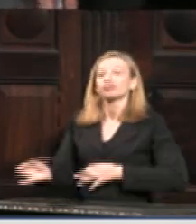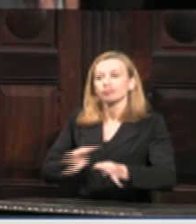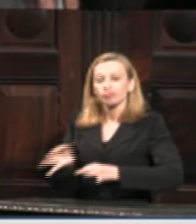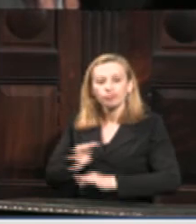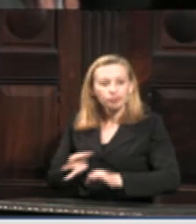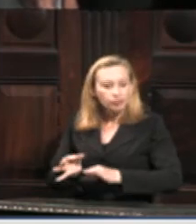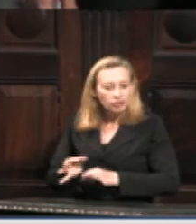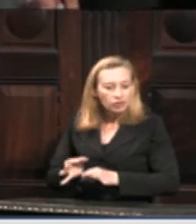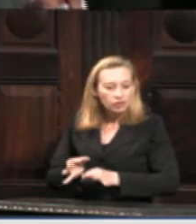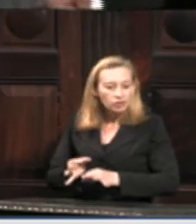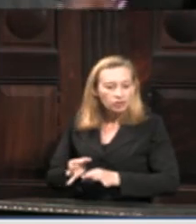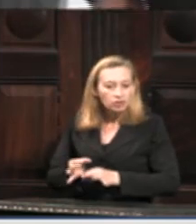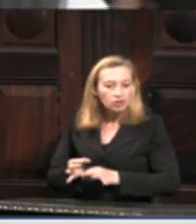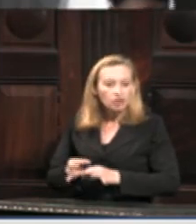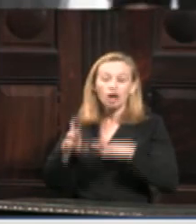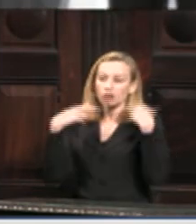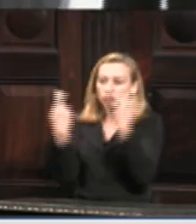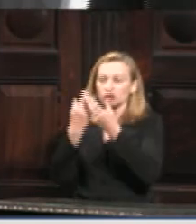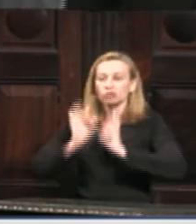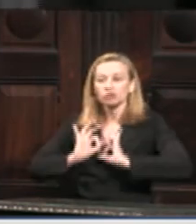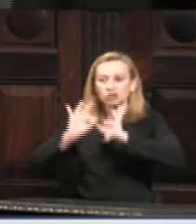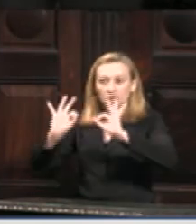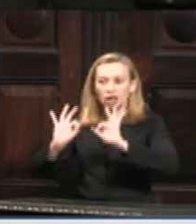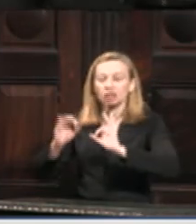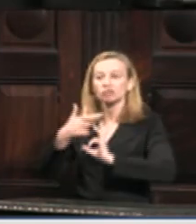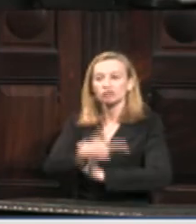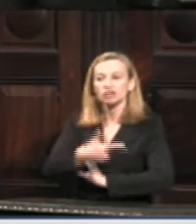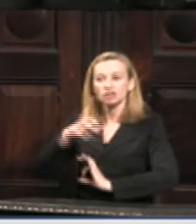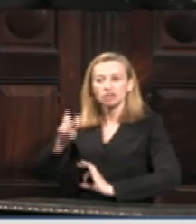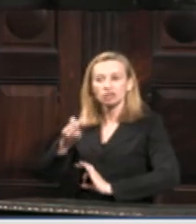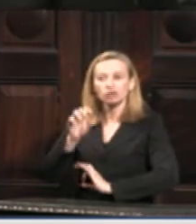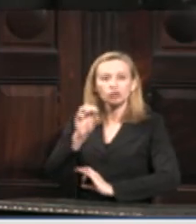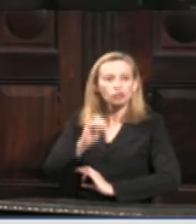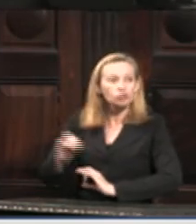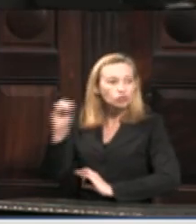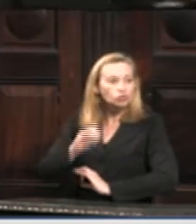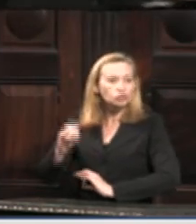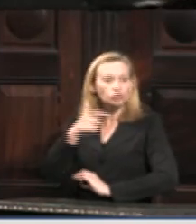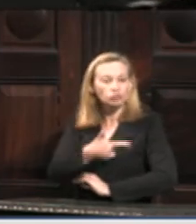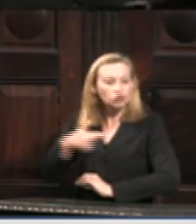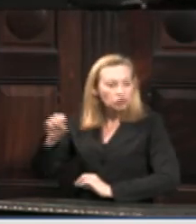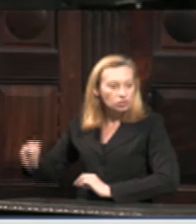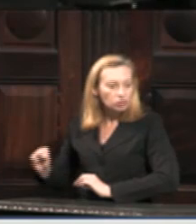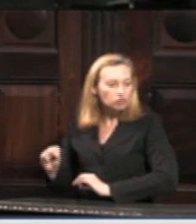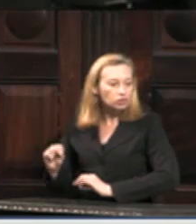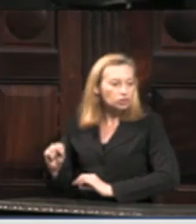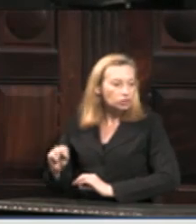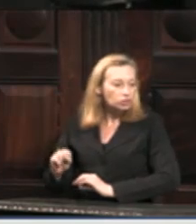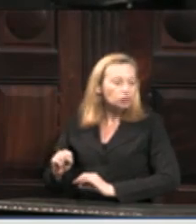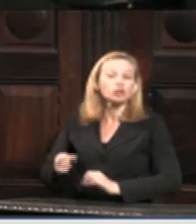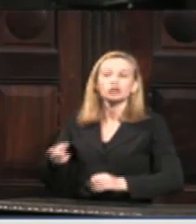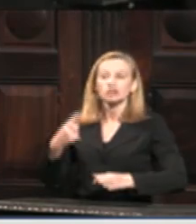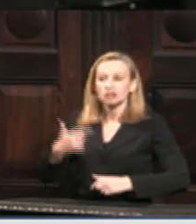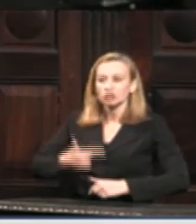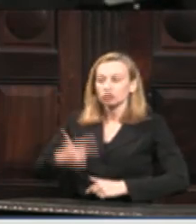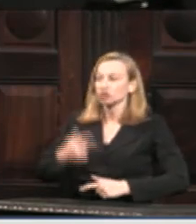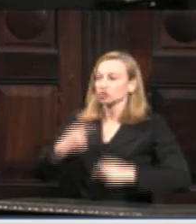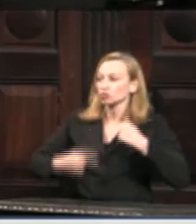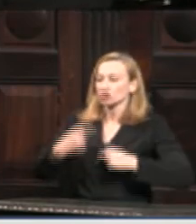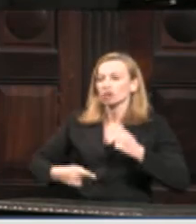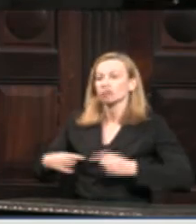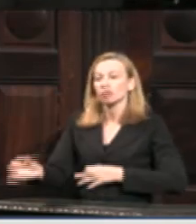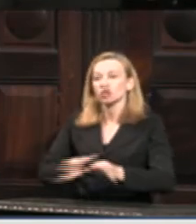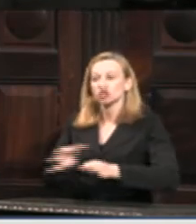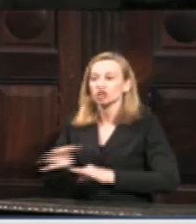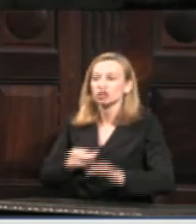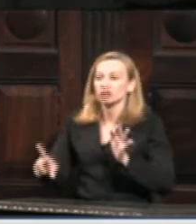Projeto de sessão ordinária de 25 de outubro de 2018, em tramitação ordinária, em votação em segunda discussão. Projeto de